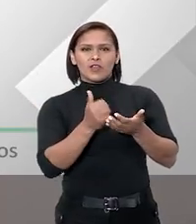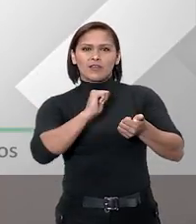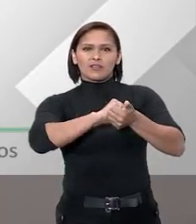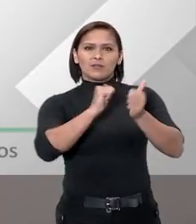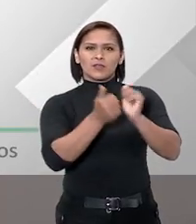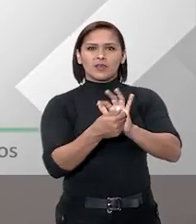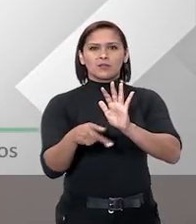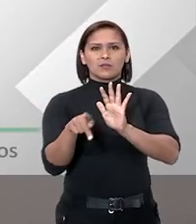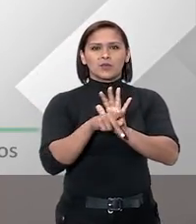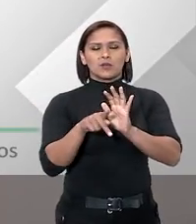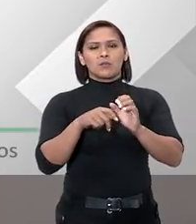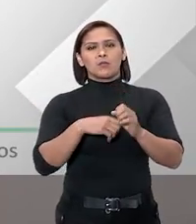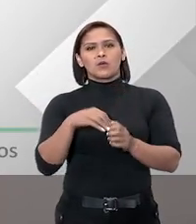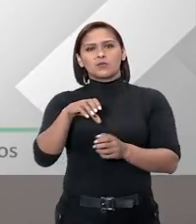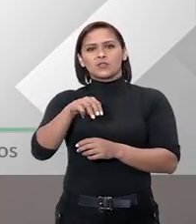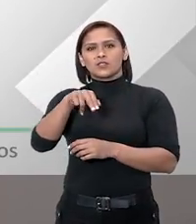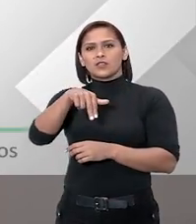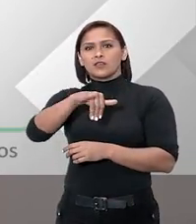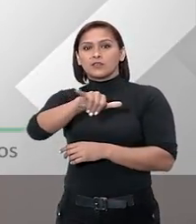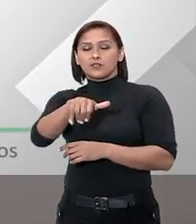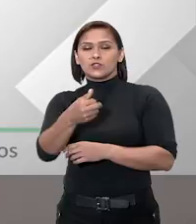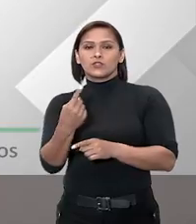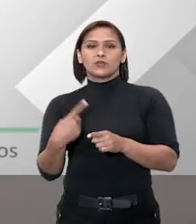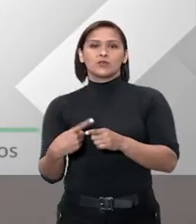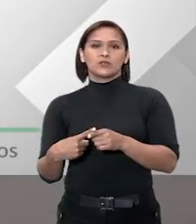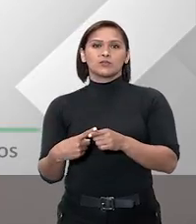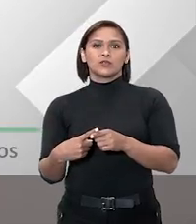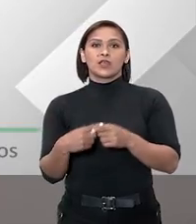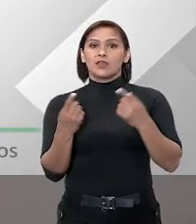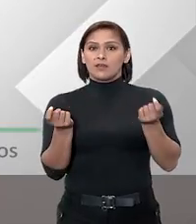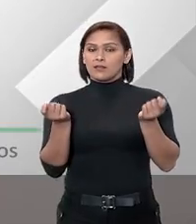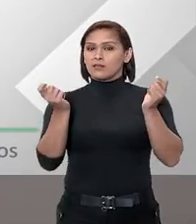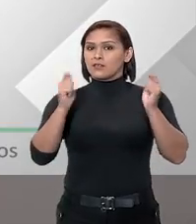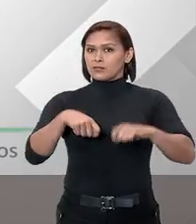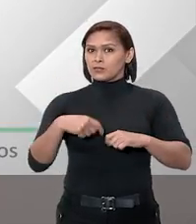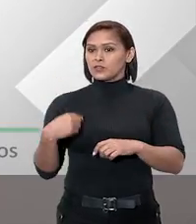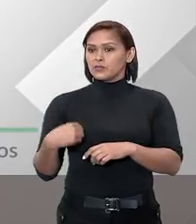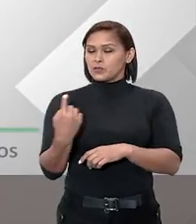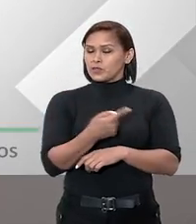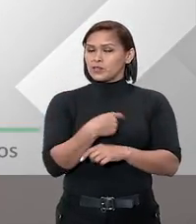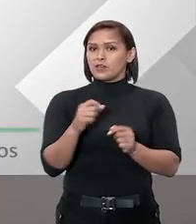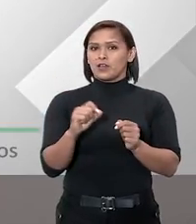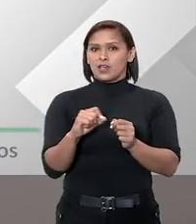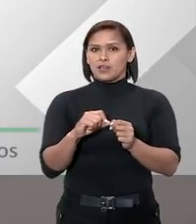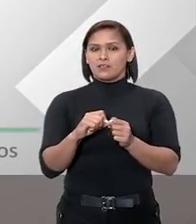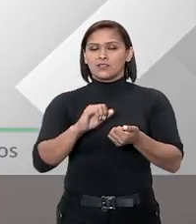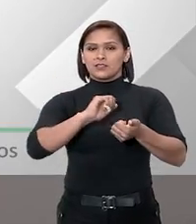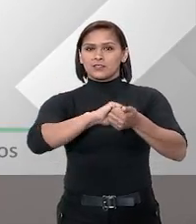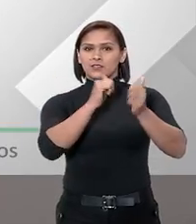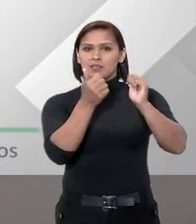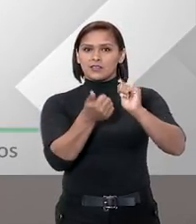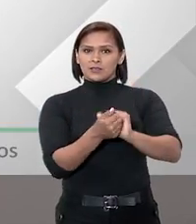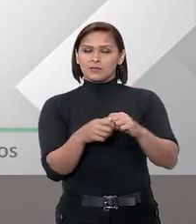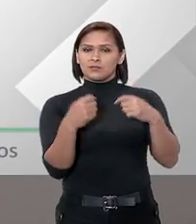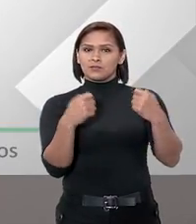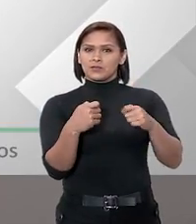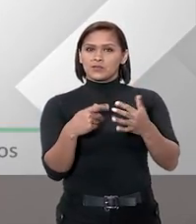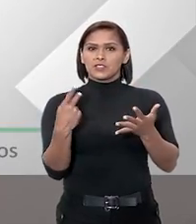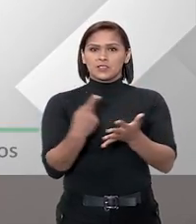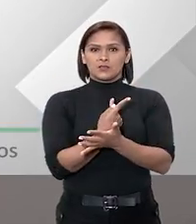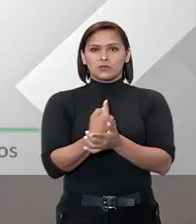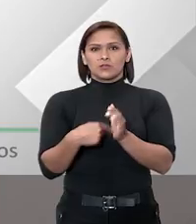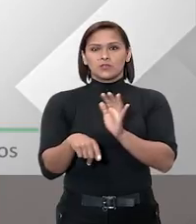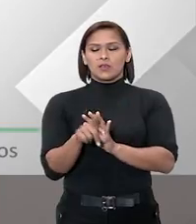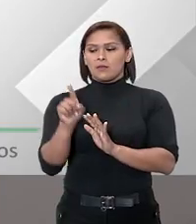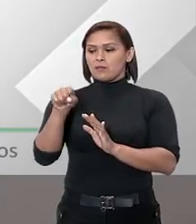pelo próprio Conselho Nacional de Justiça. Então, permite que nós façamos as adaptações necessárias